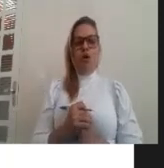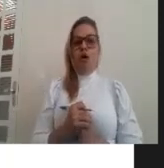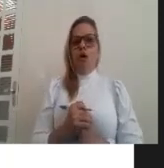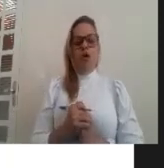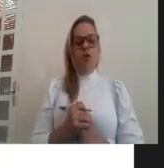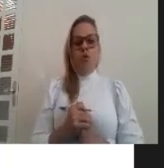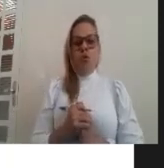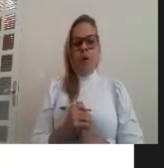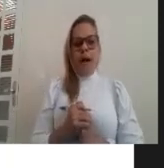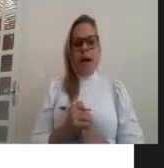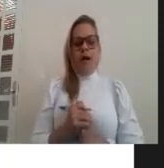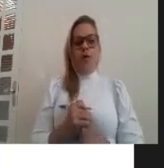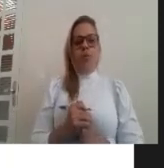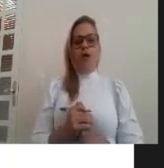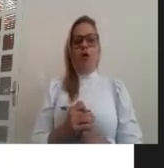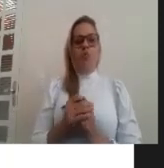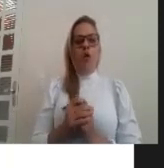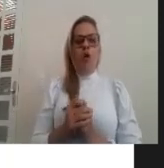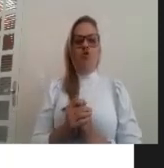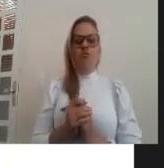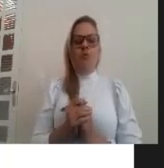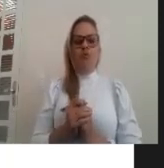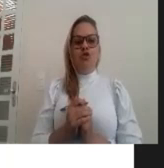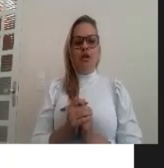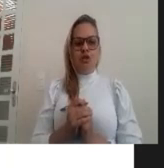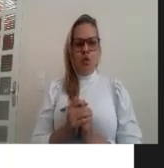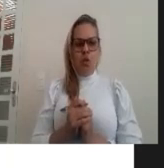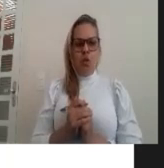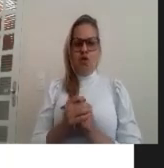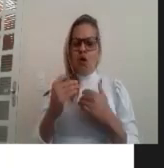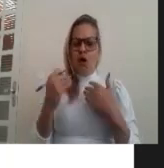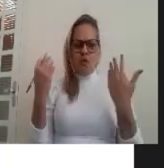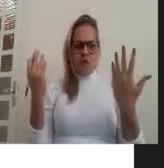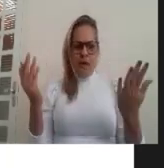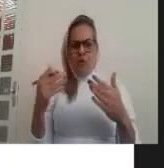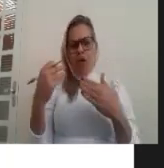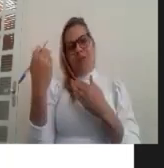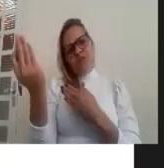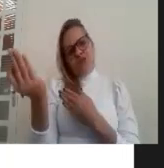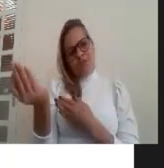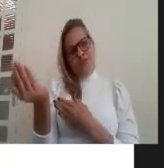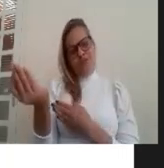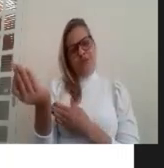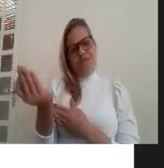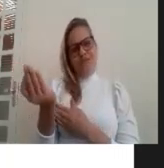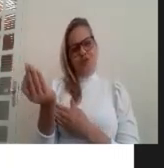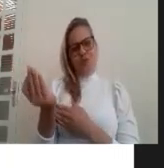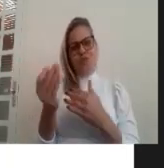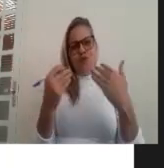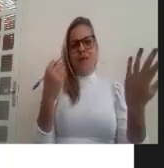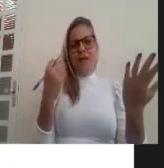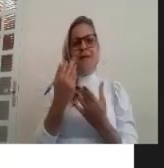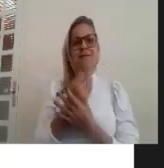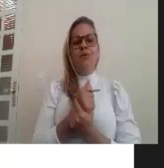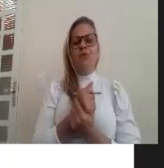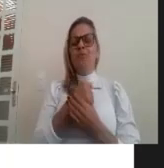cachorro? Nunca, porque eu morro de medo de cachorro. Só que no sábado eu ainda não tinha visto esse vídeo do